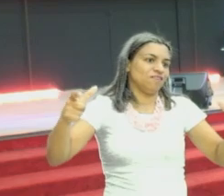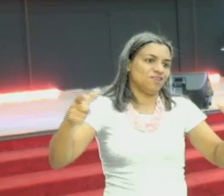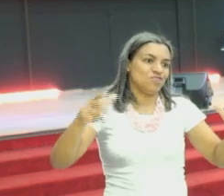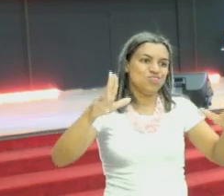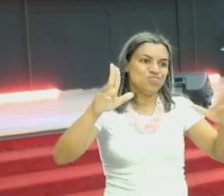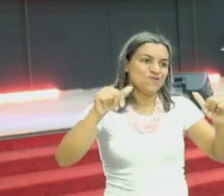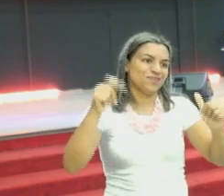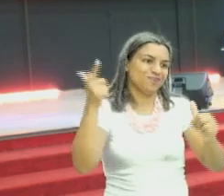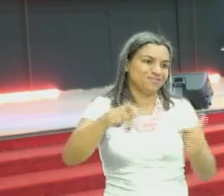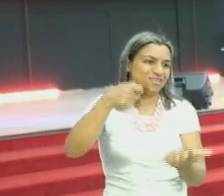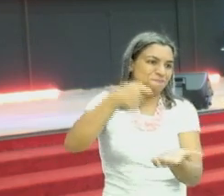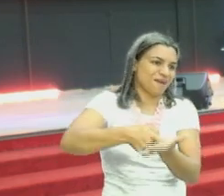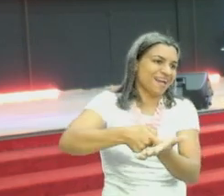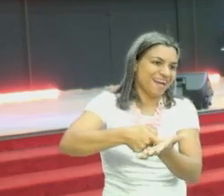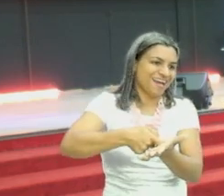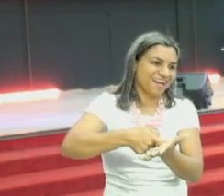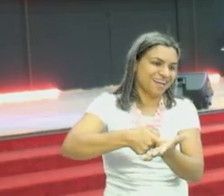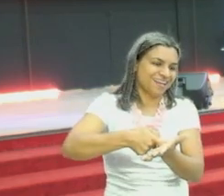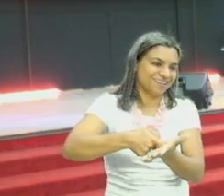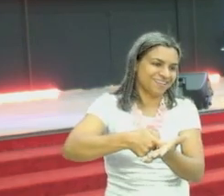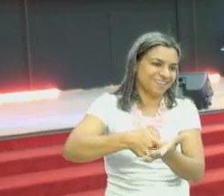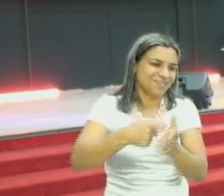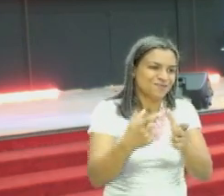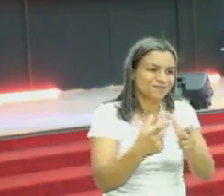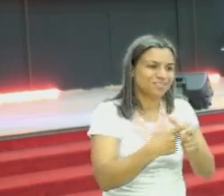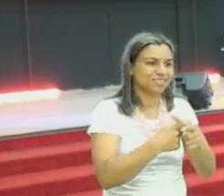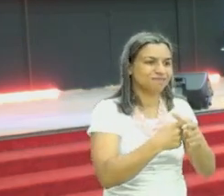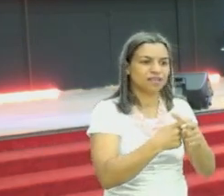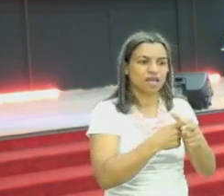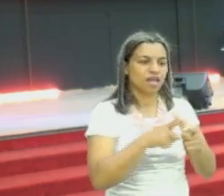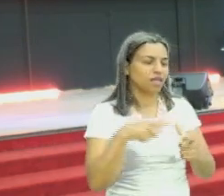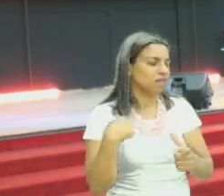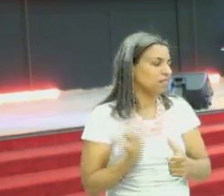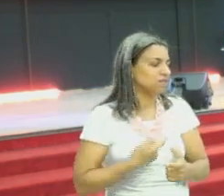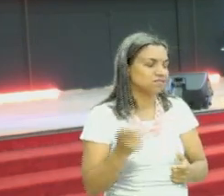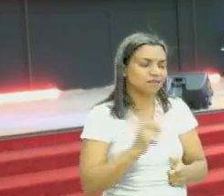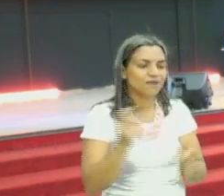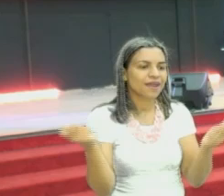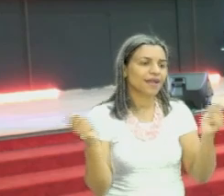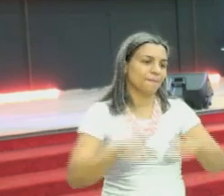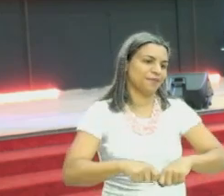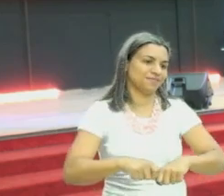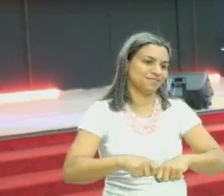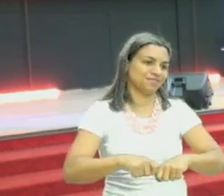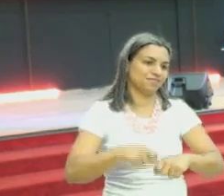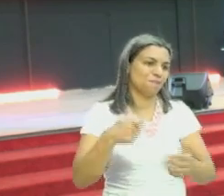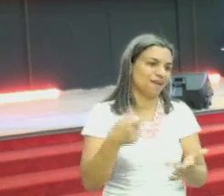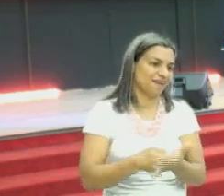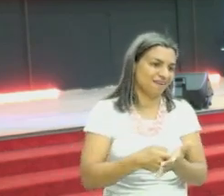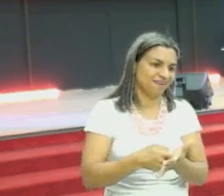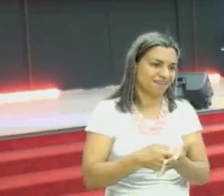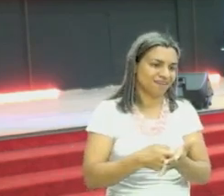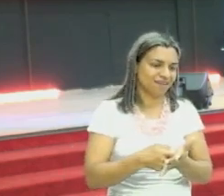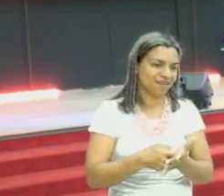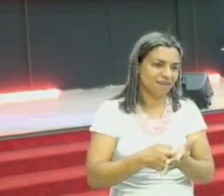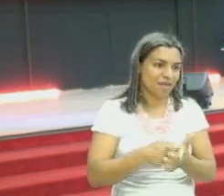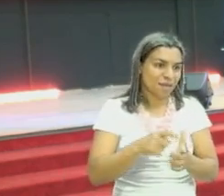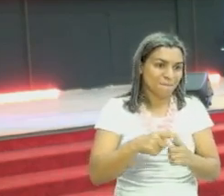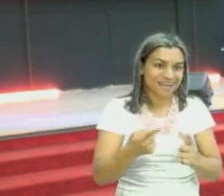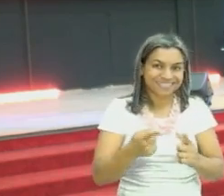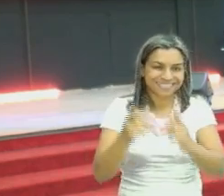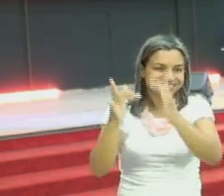impagável. Uma dívida que não poderíamos pagar por nada deste mundo, mas nós